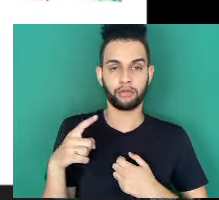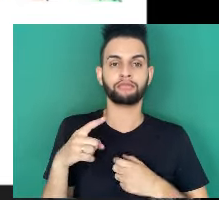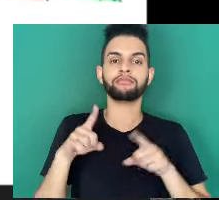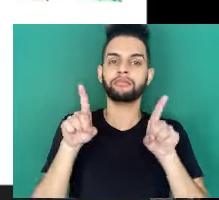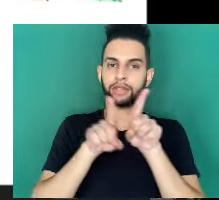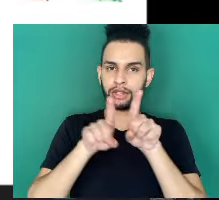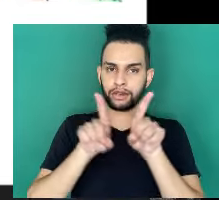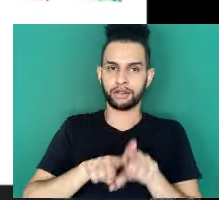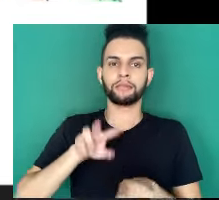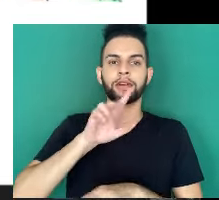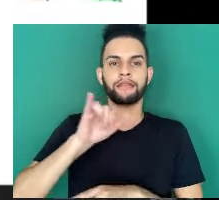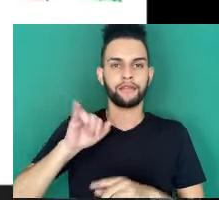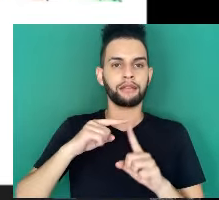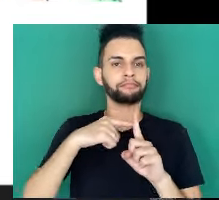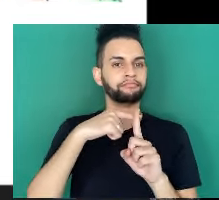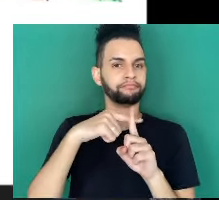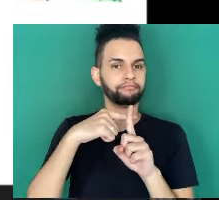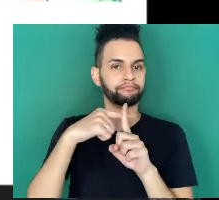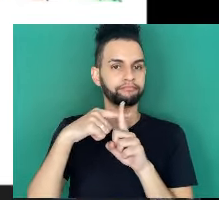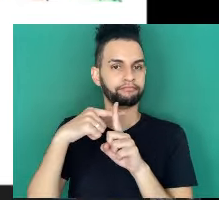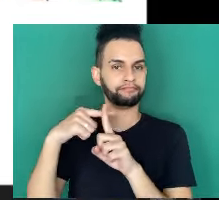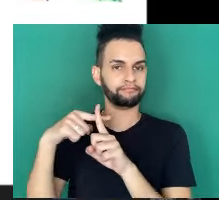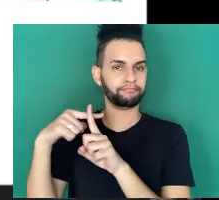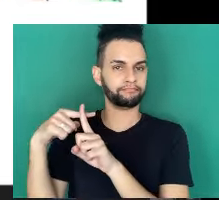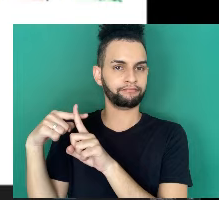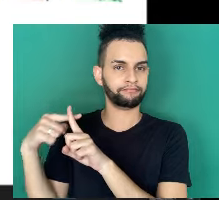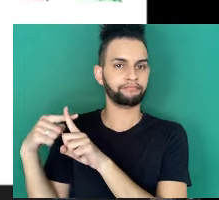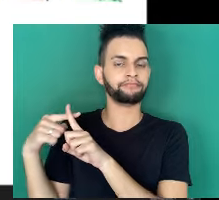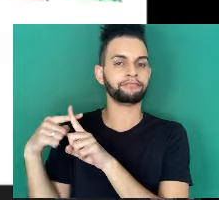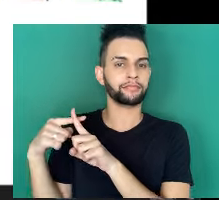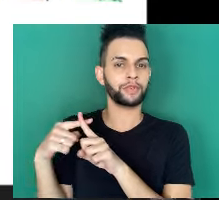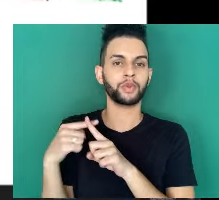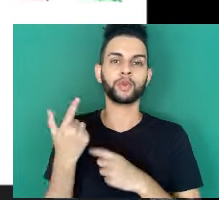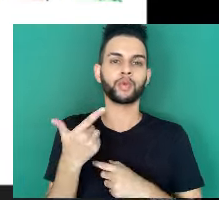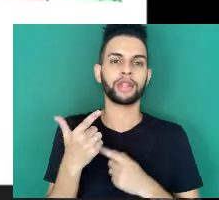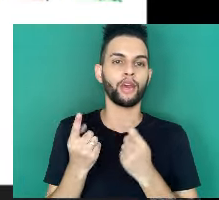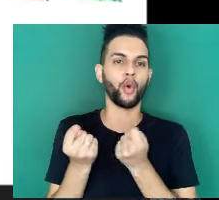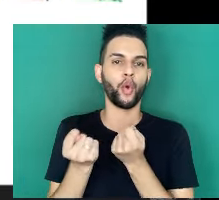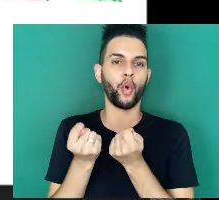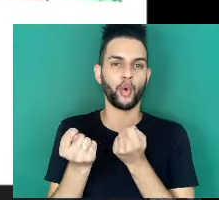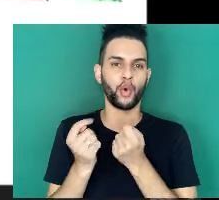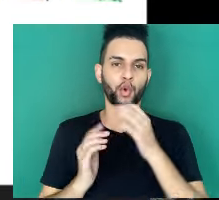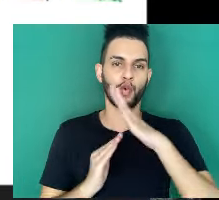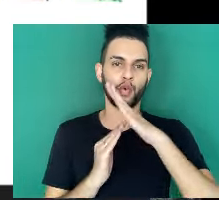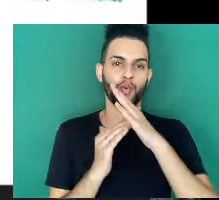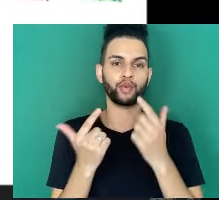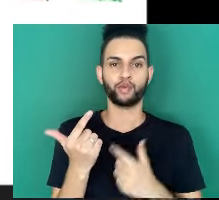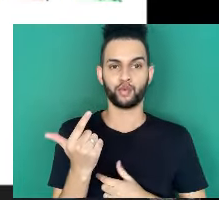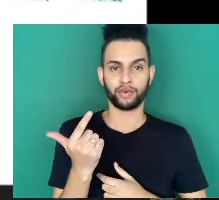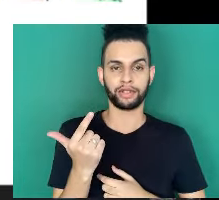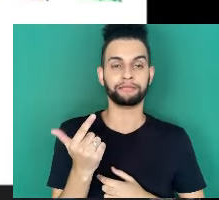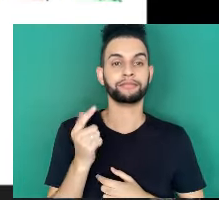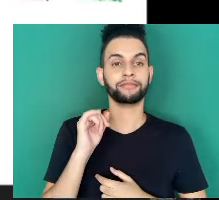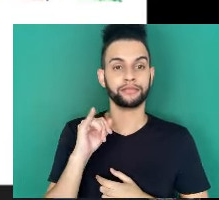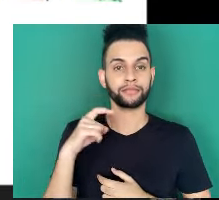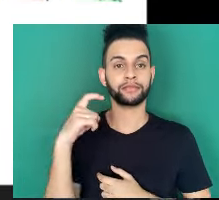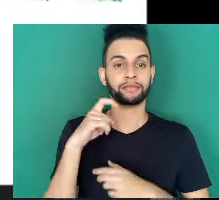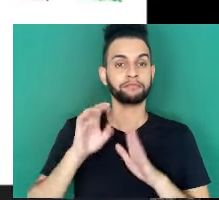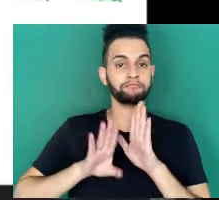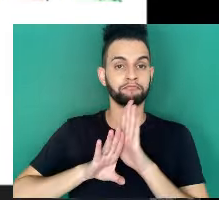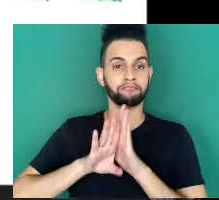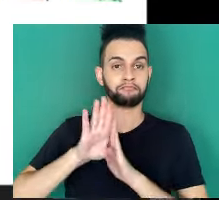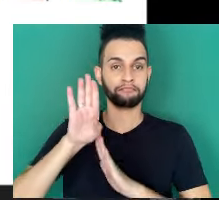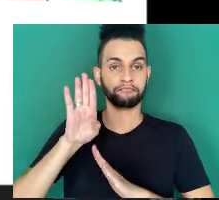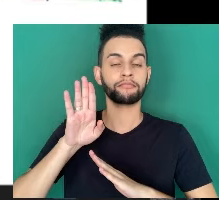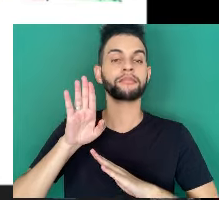ele também vai aumentando cada vez mais, sem controle, né? Quanto mais você aumenta o x, mais